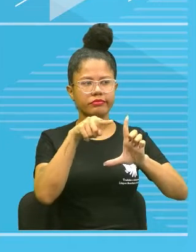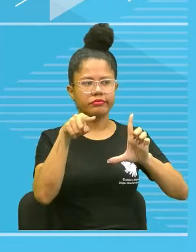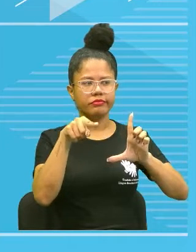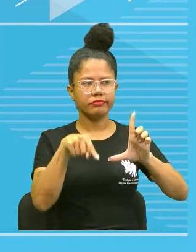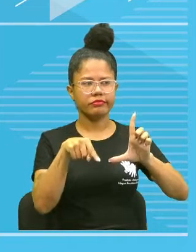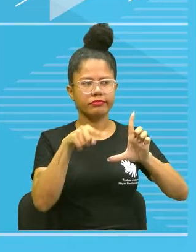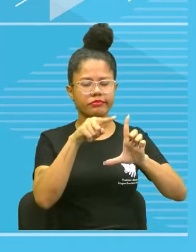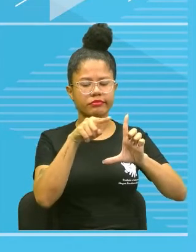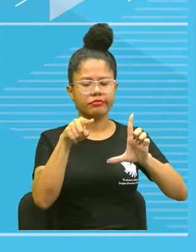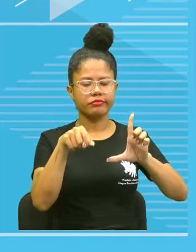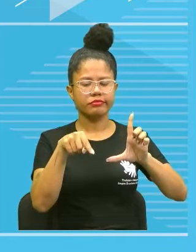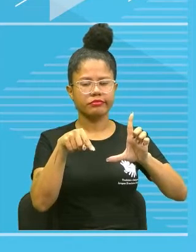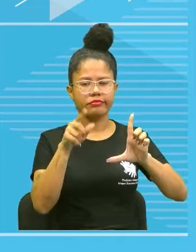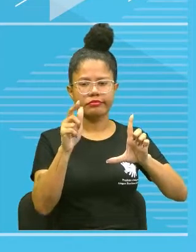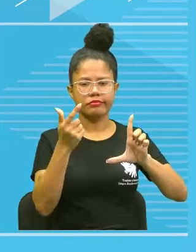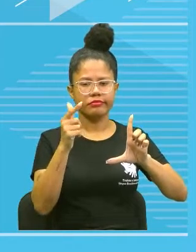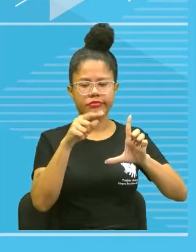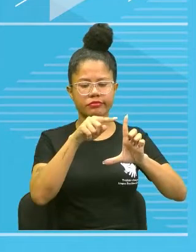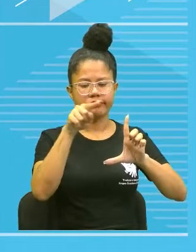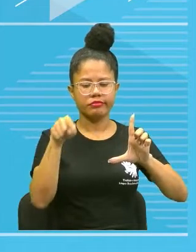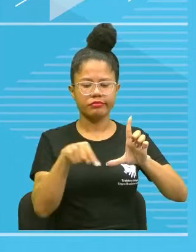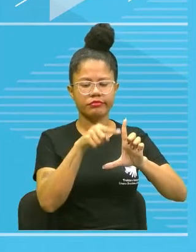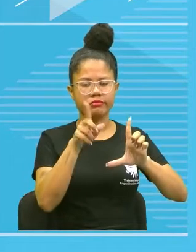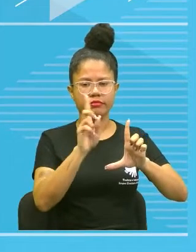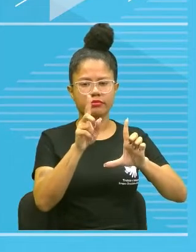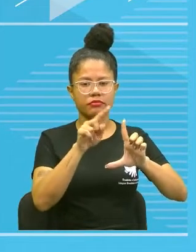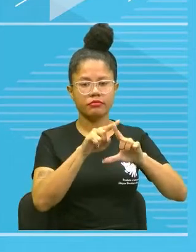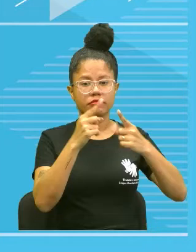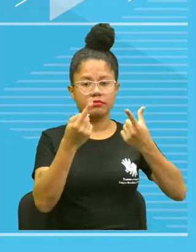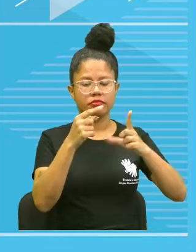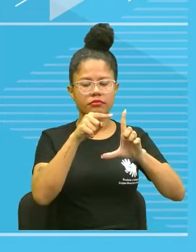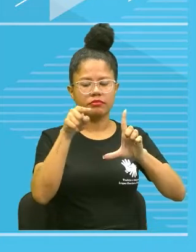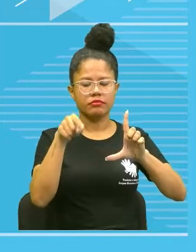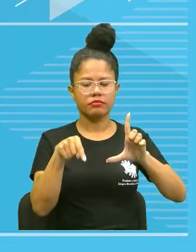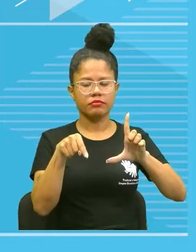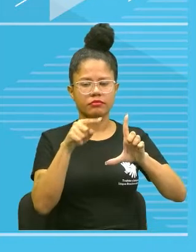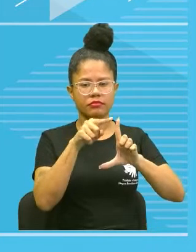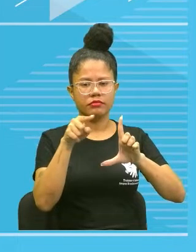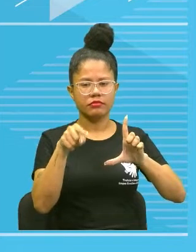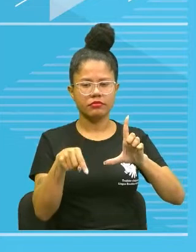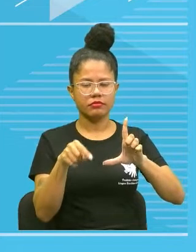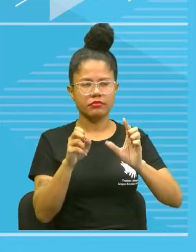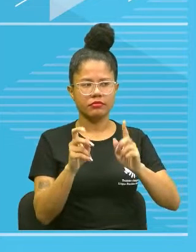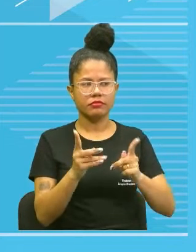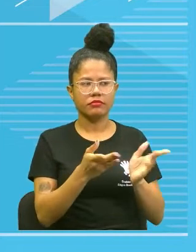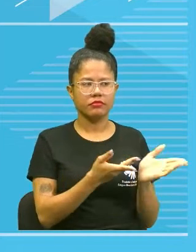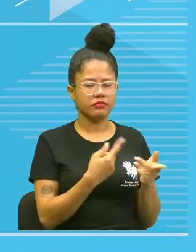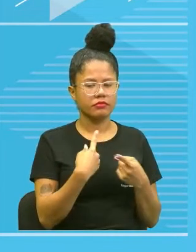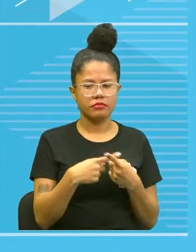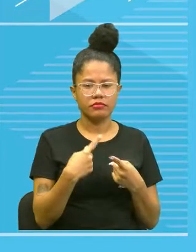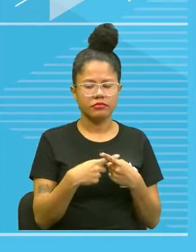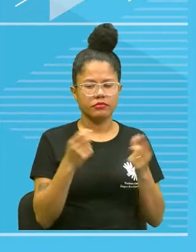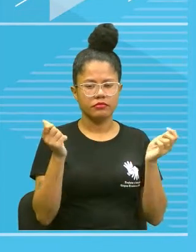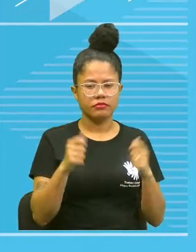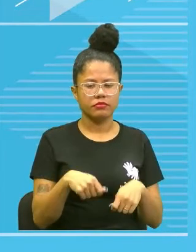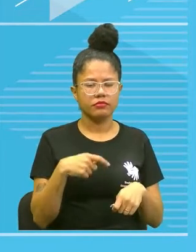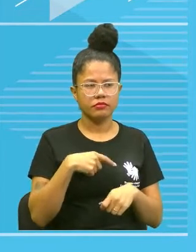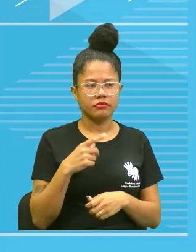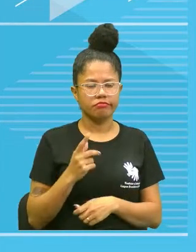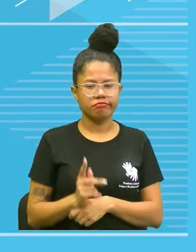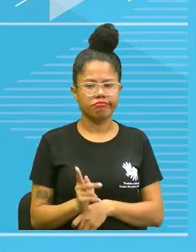mais uma forma de circunferência, né? É uma forma de quadrado. Bacana? Justamente porque ele vai ter que ter um